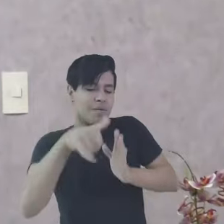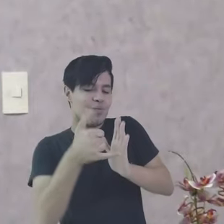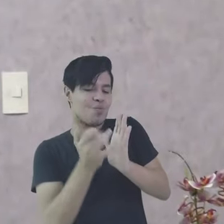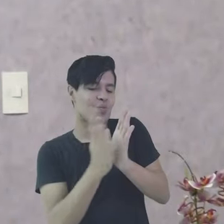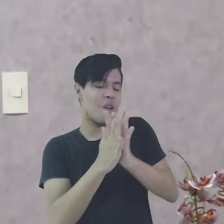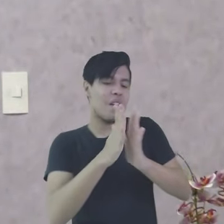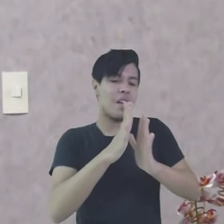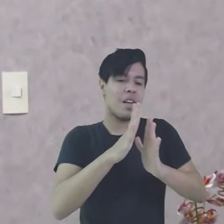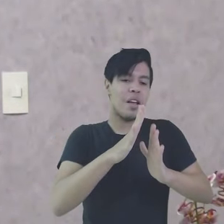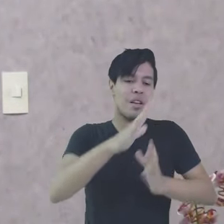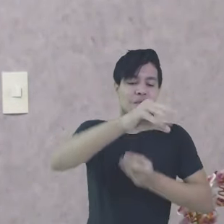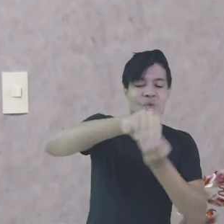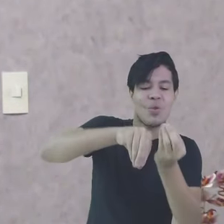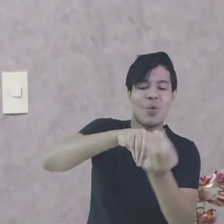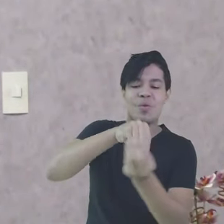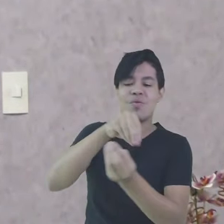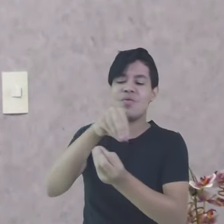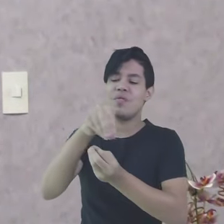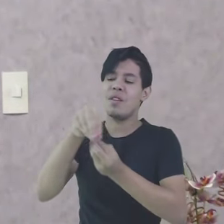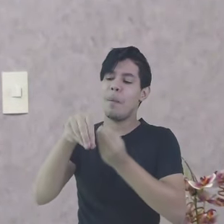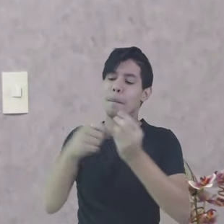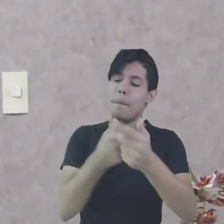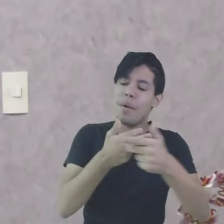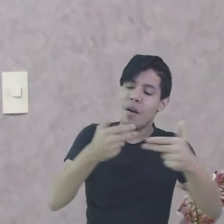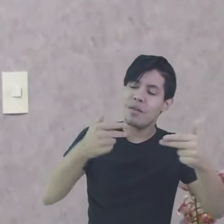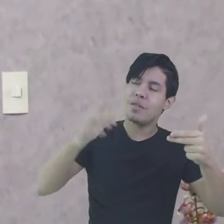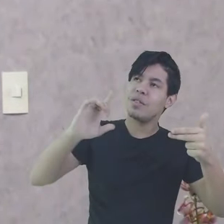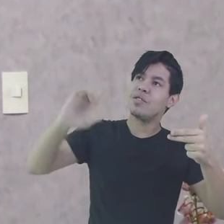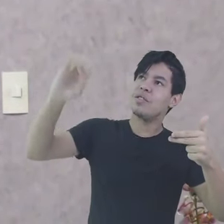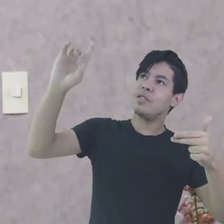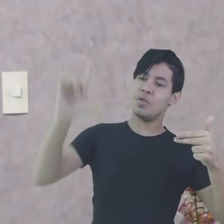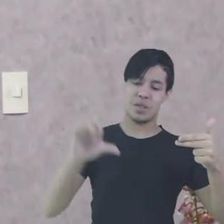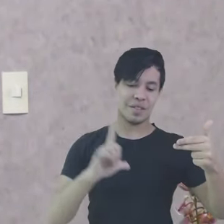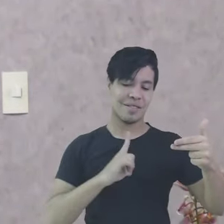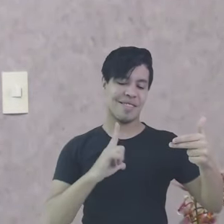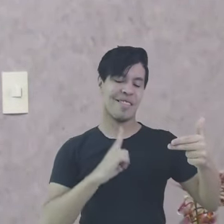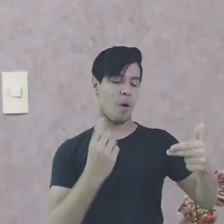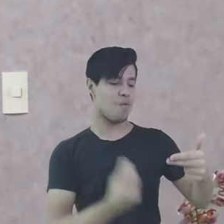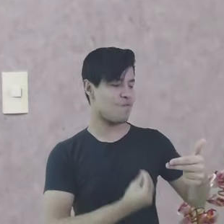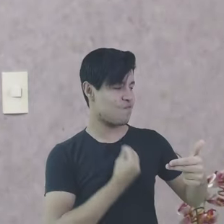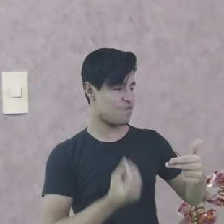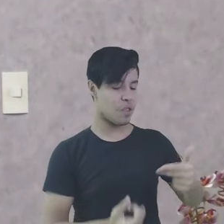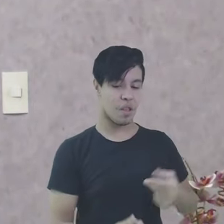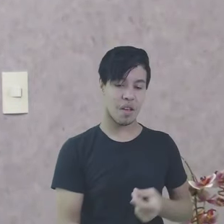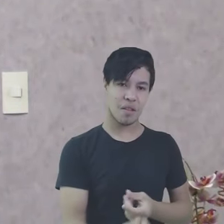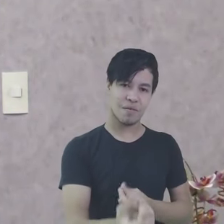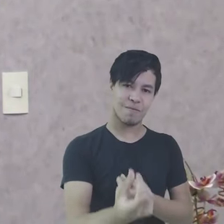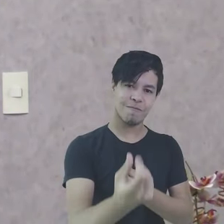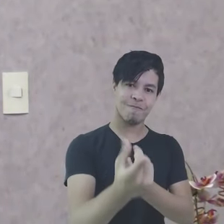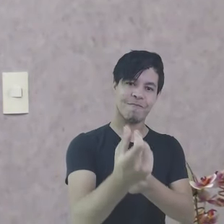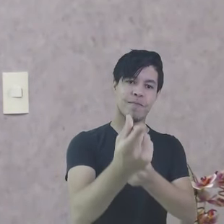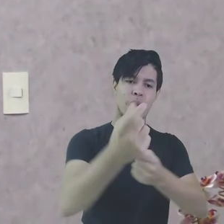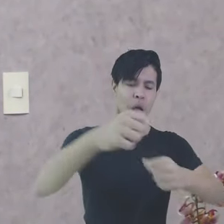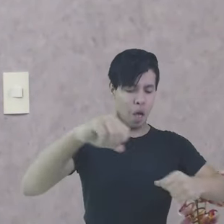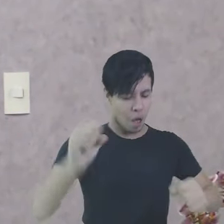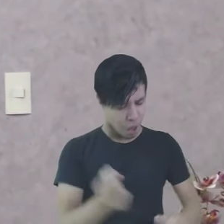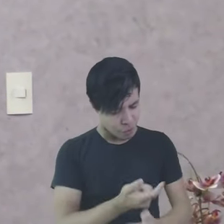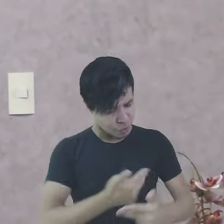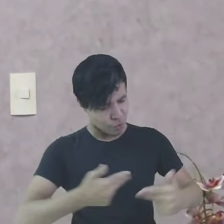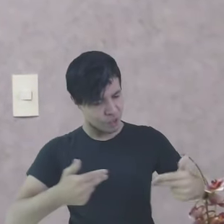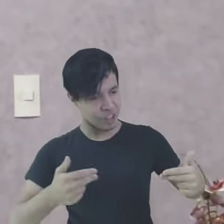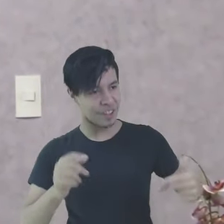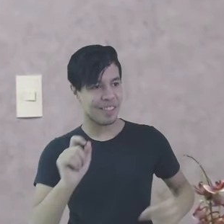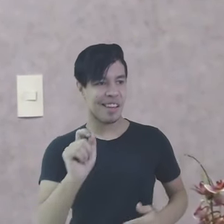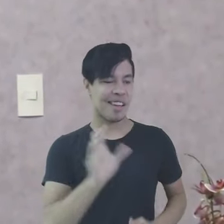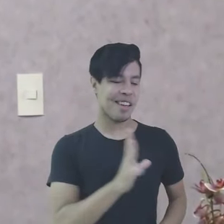glória em glória, ao aspecto da sua glória, não serão destruídos. E ela diz claramente, a glória daquele que é